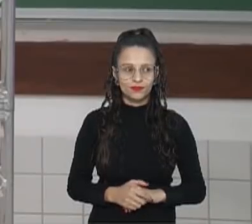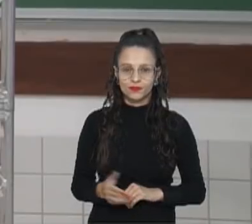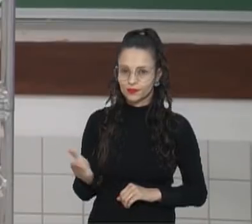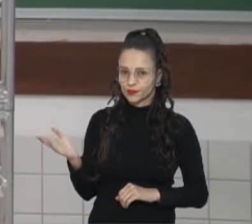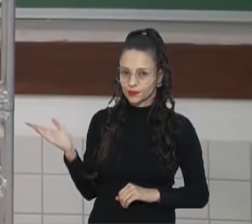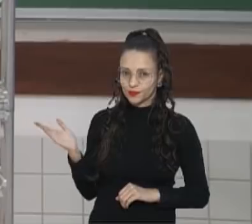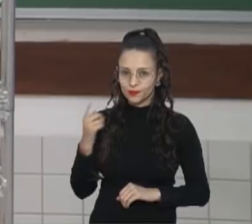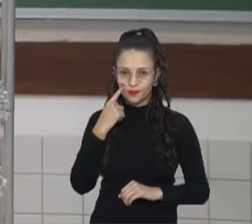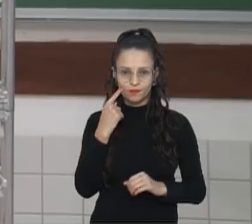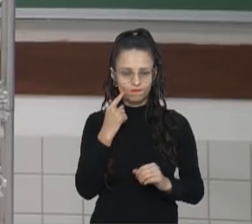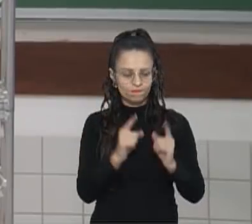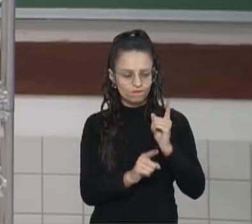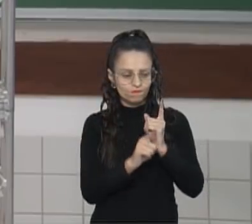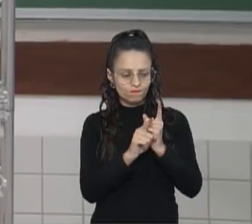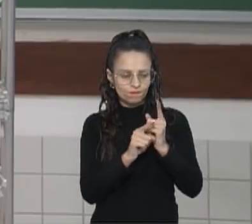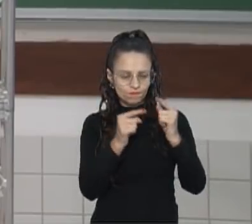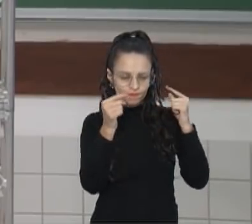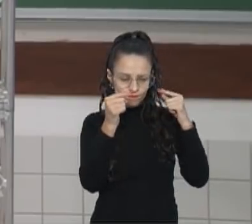Deixa eu encontrar aqui na tabela.